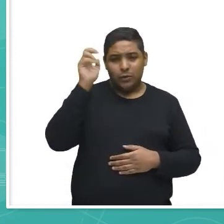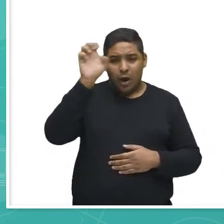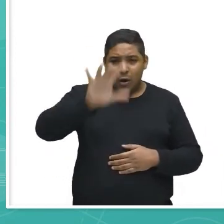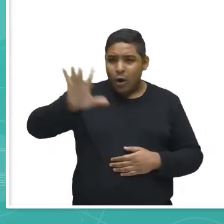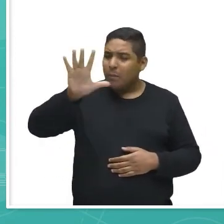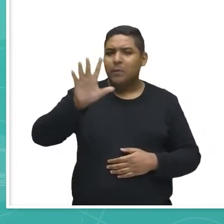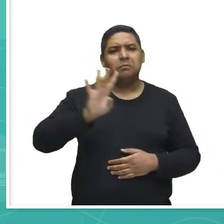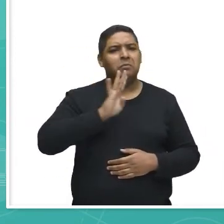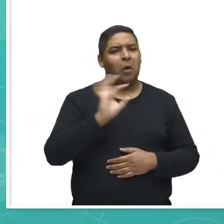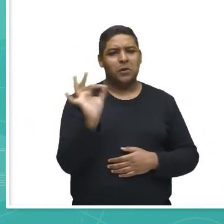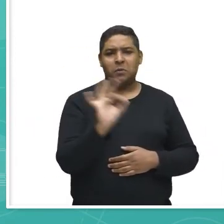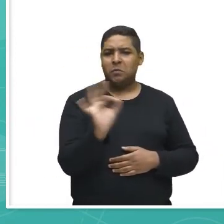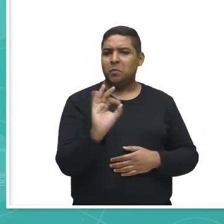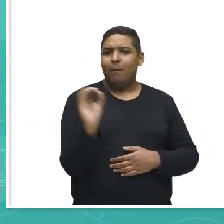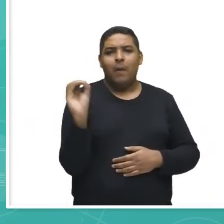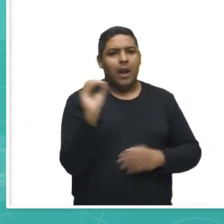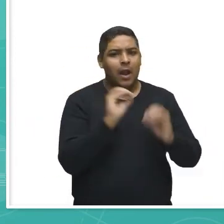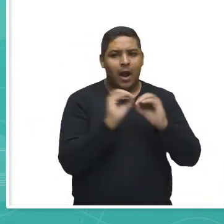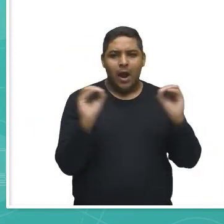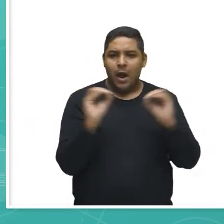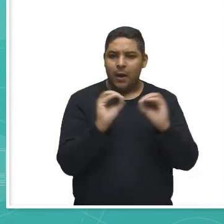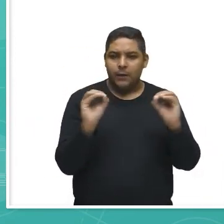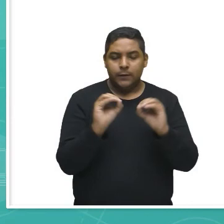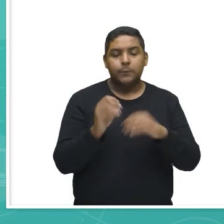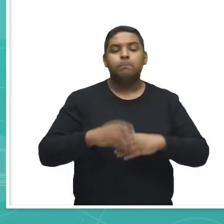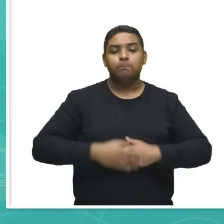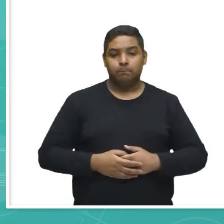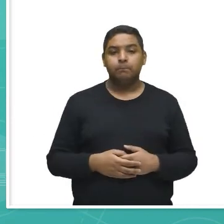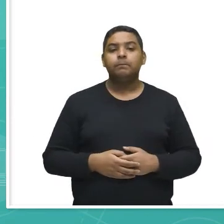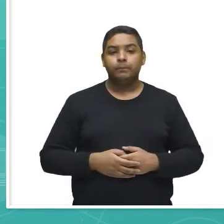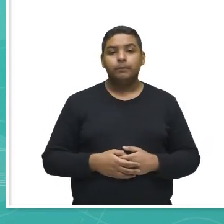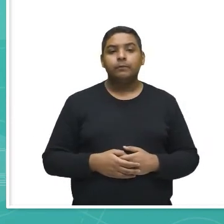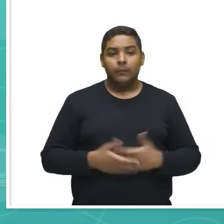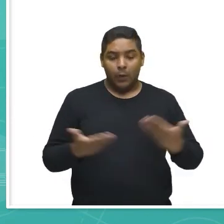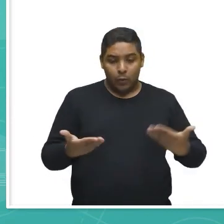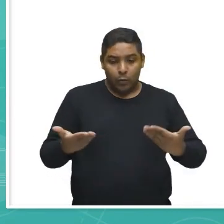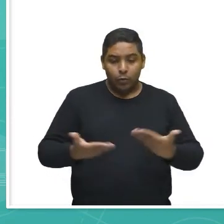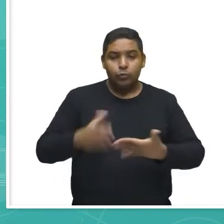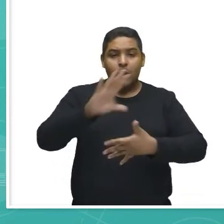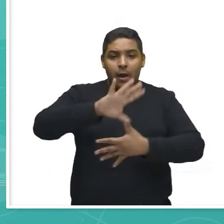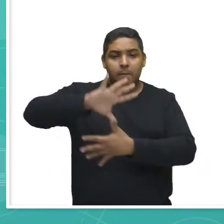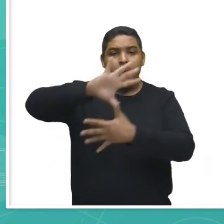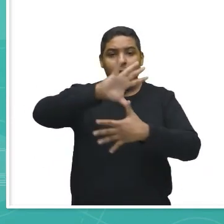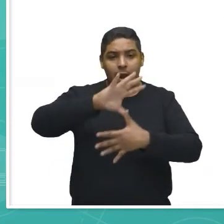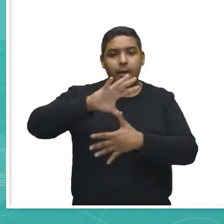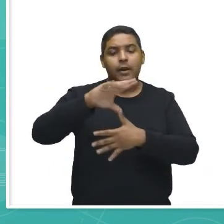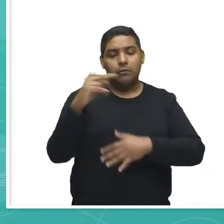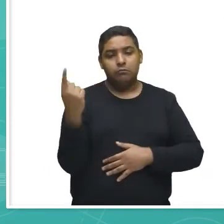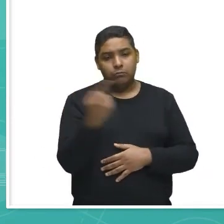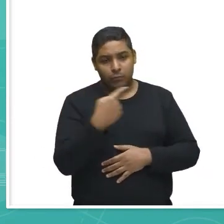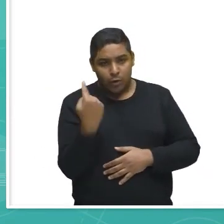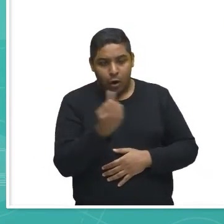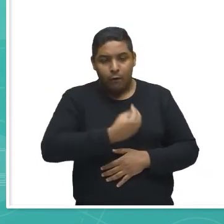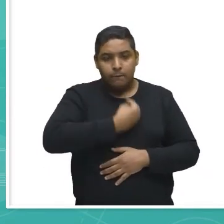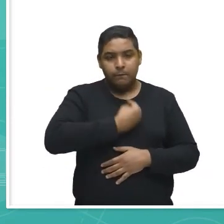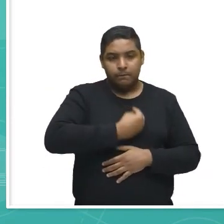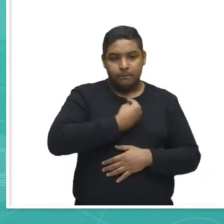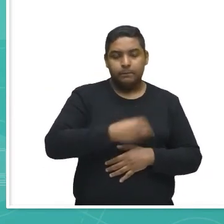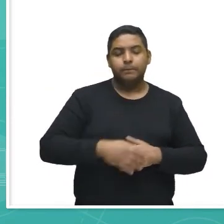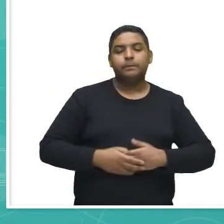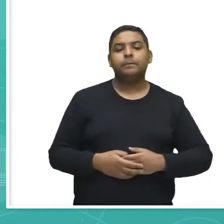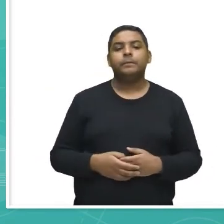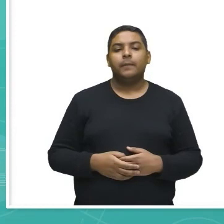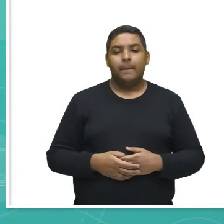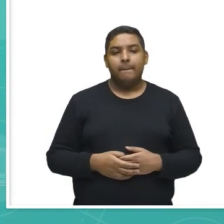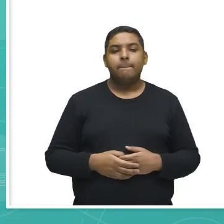aí essa parte do continente americano, que é onde a gente vive, né? Então, a gente observa que, com o passar do